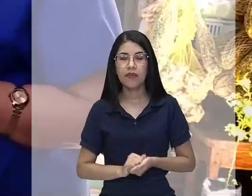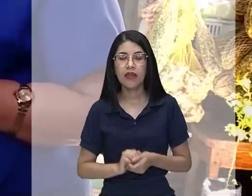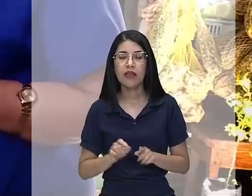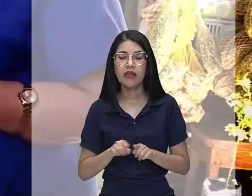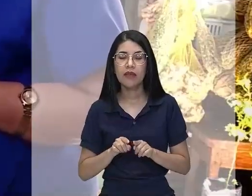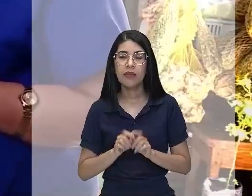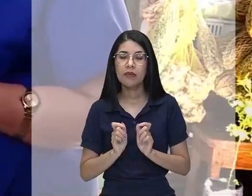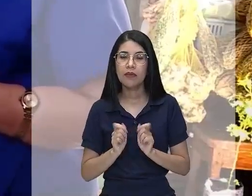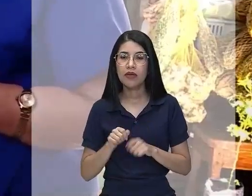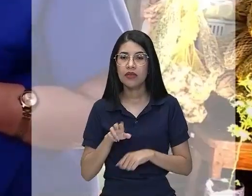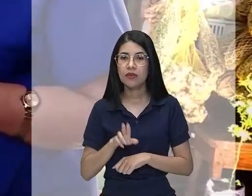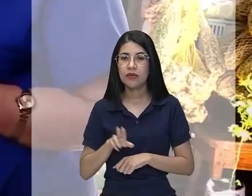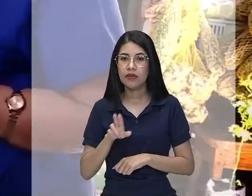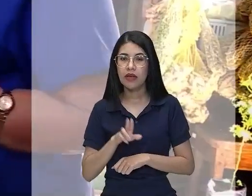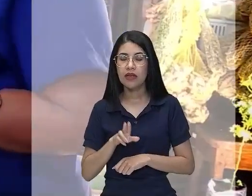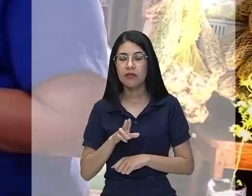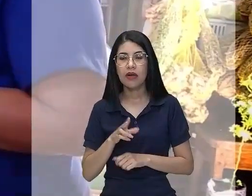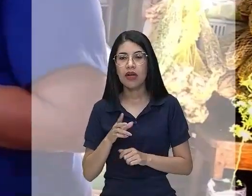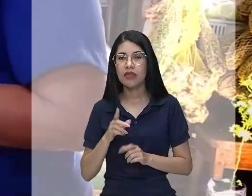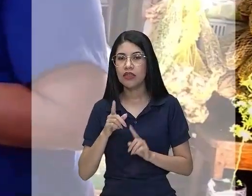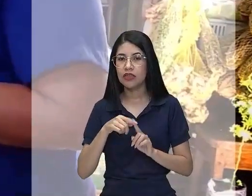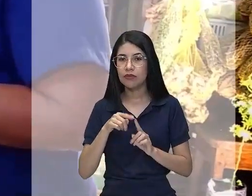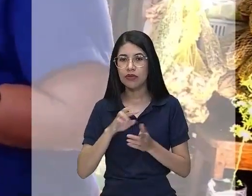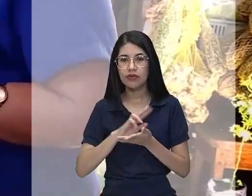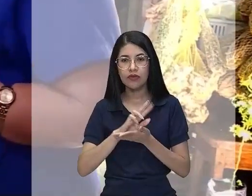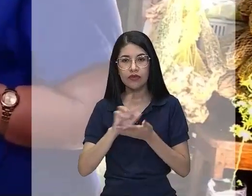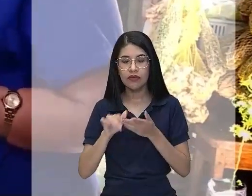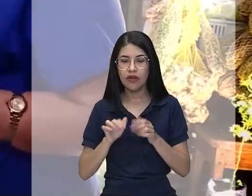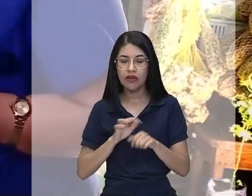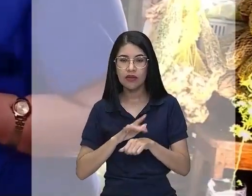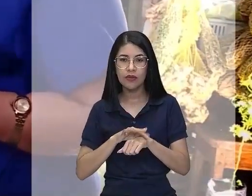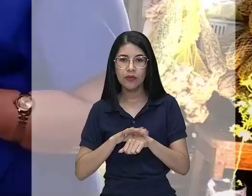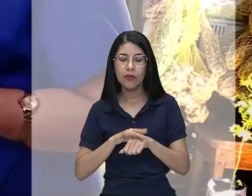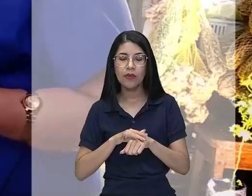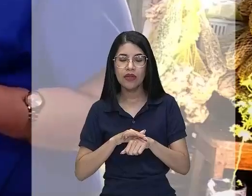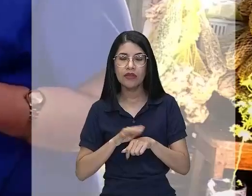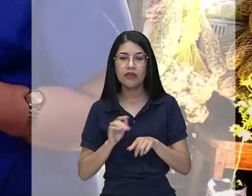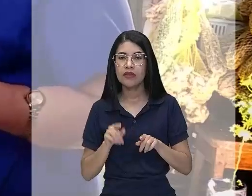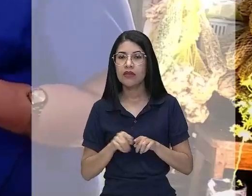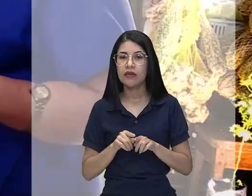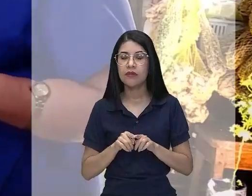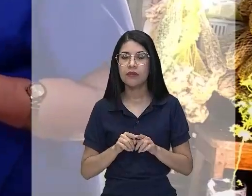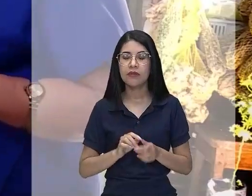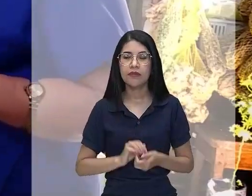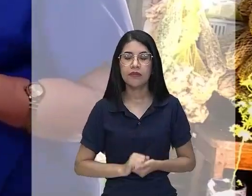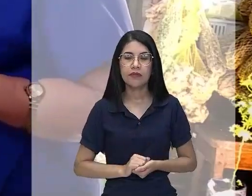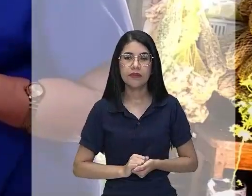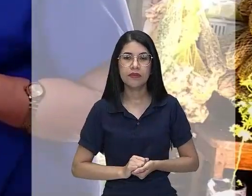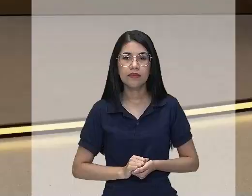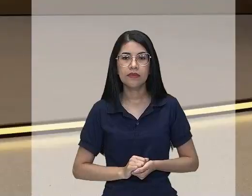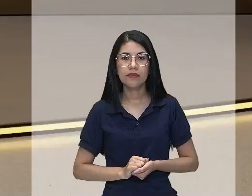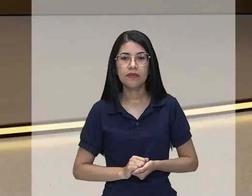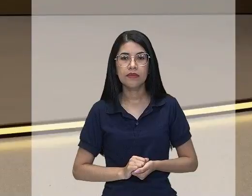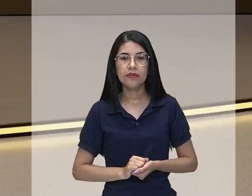para mioma, para inflamação, para tumor. Então, tudo isso aqui serve.